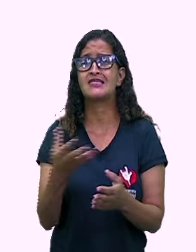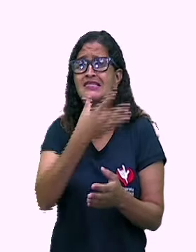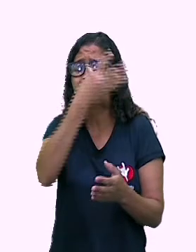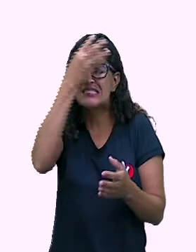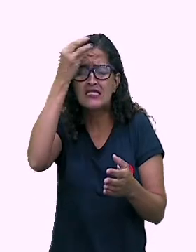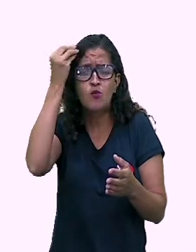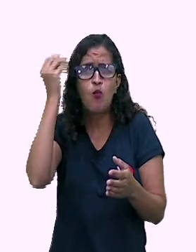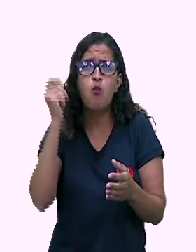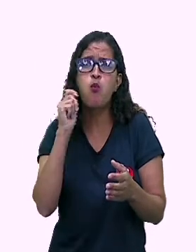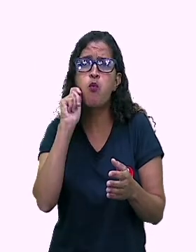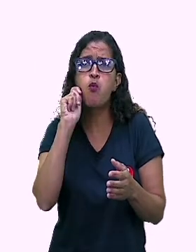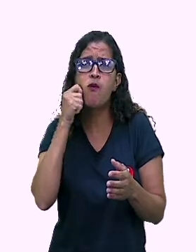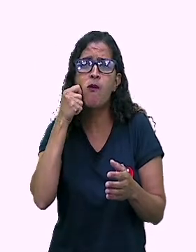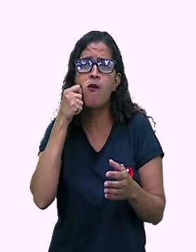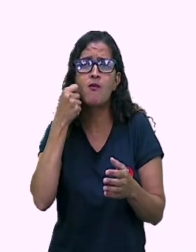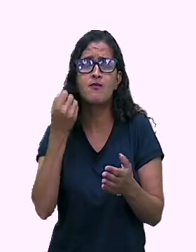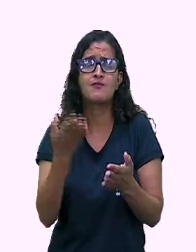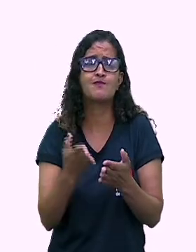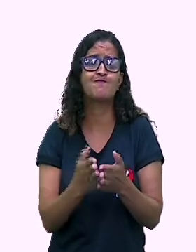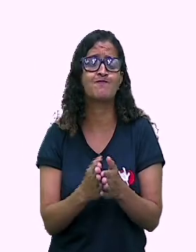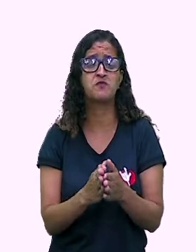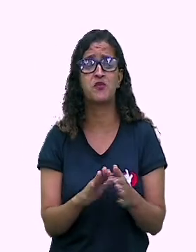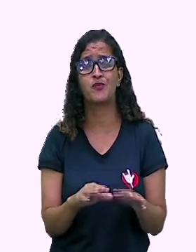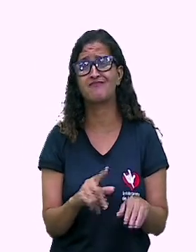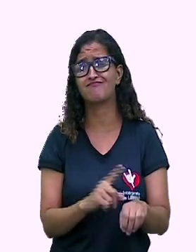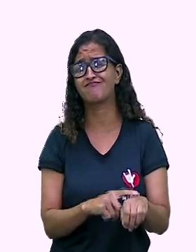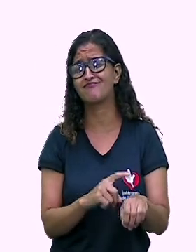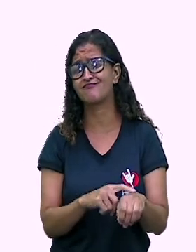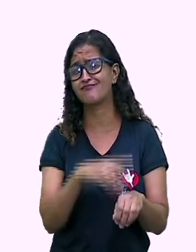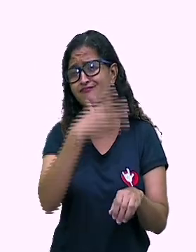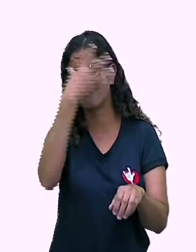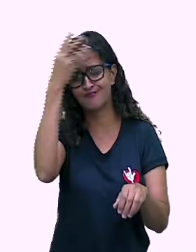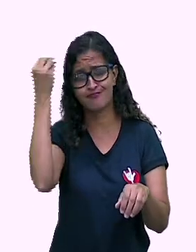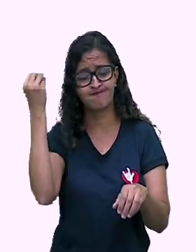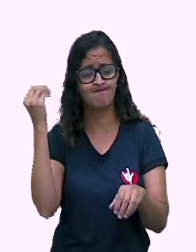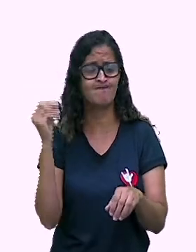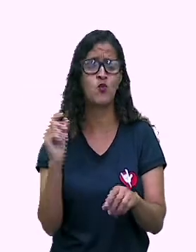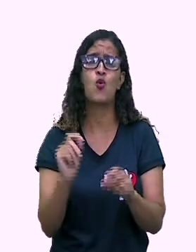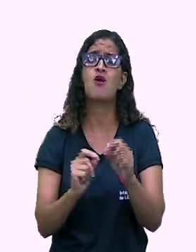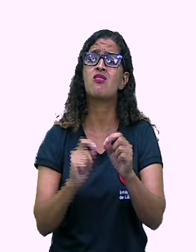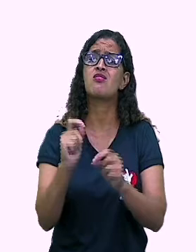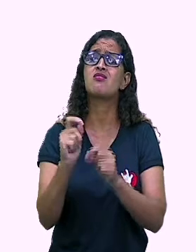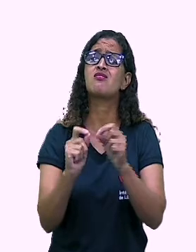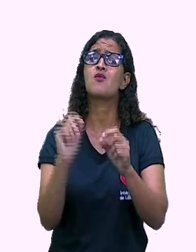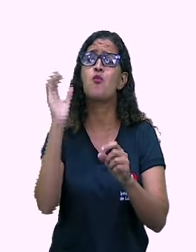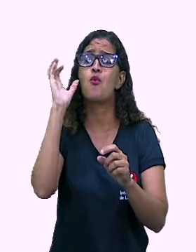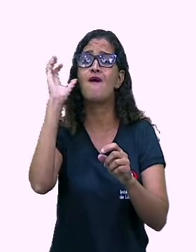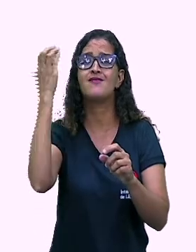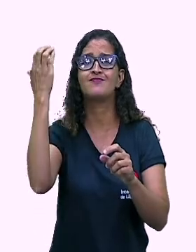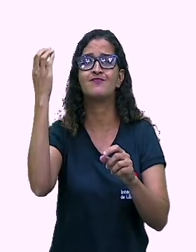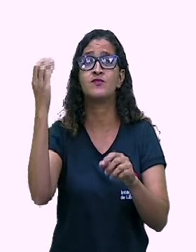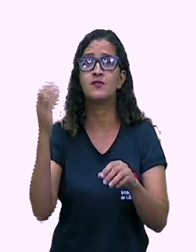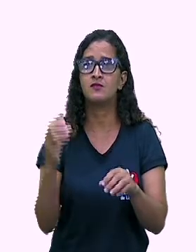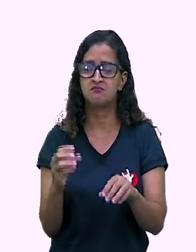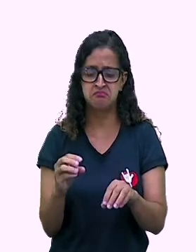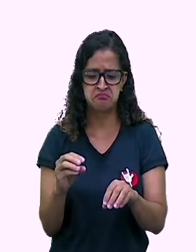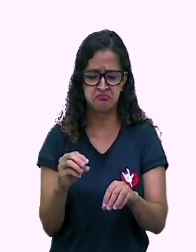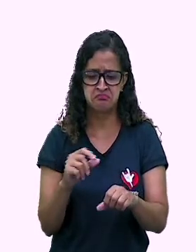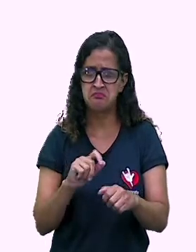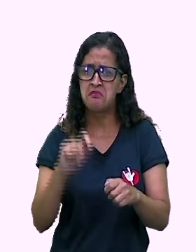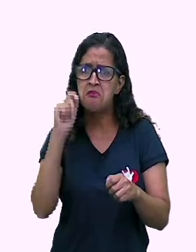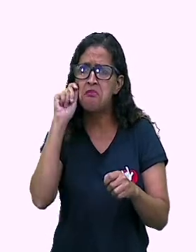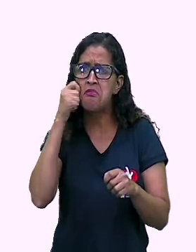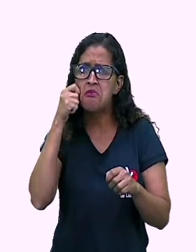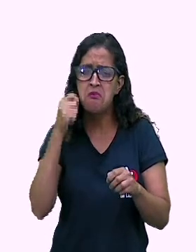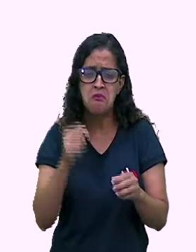o pão por um certo período, o que vai acontecer com o pão? Ele vai mofar, porque